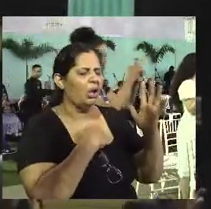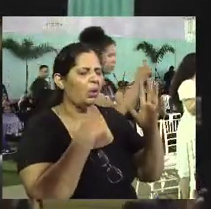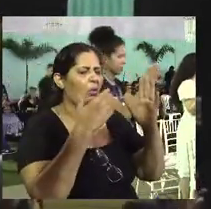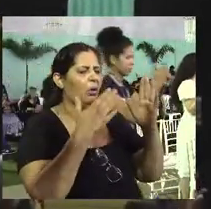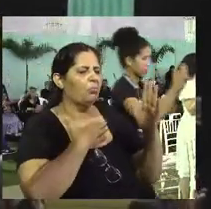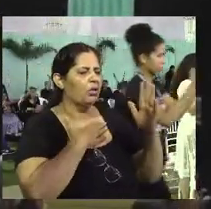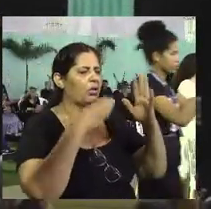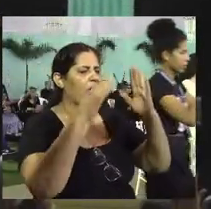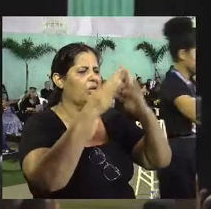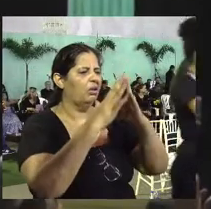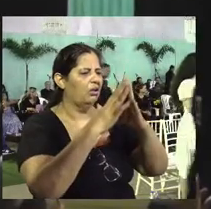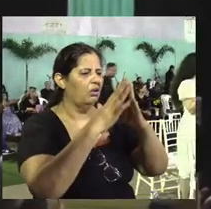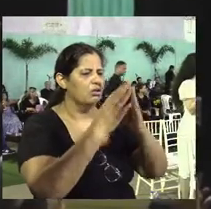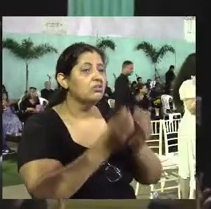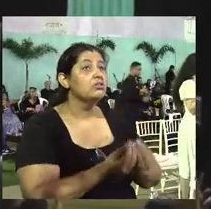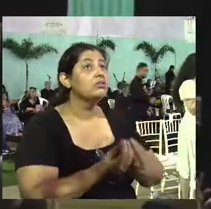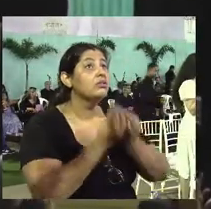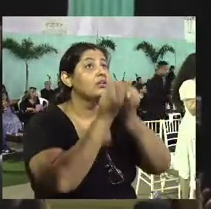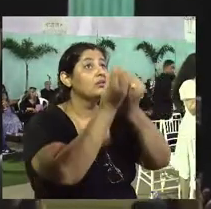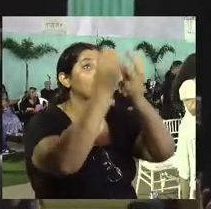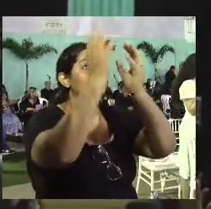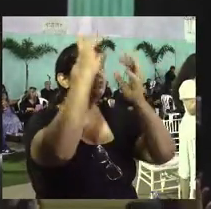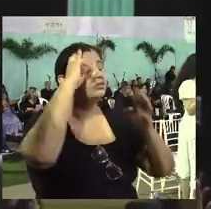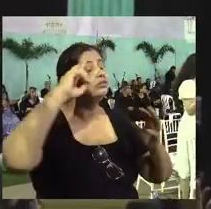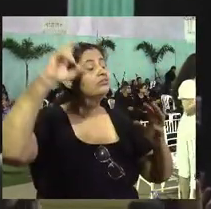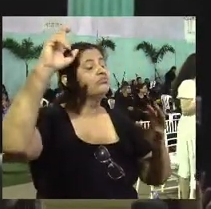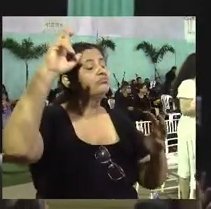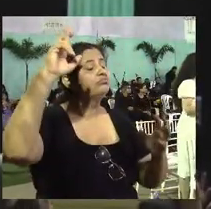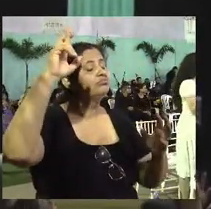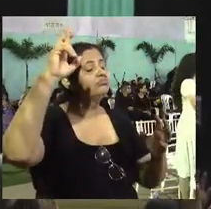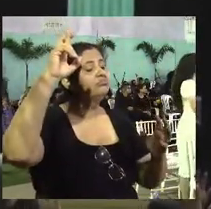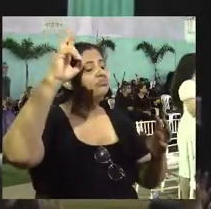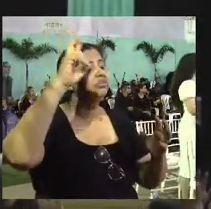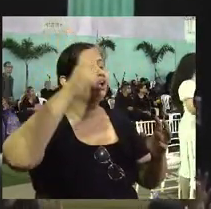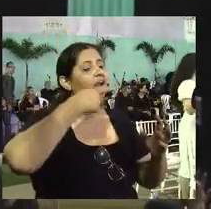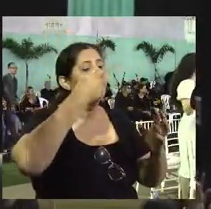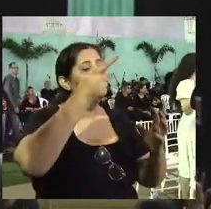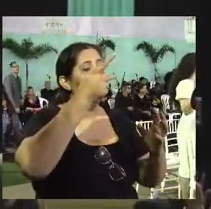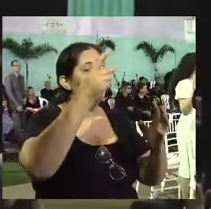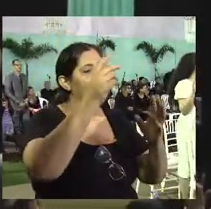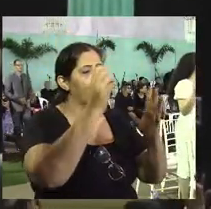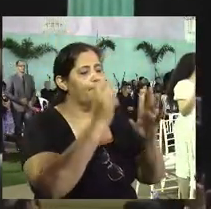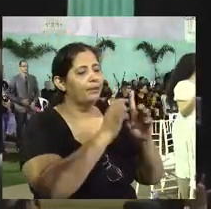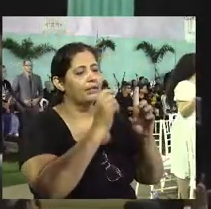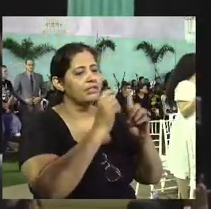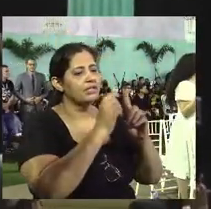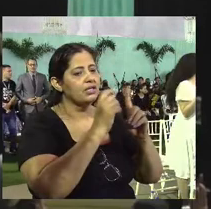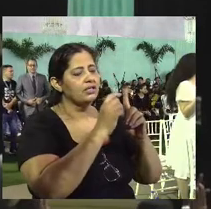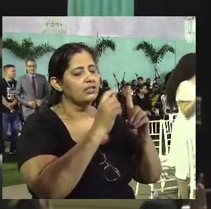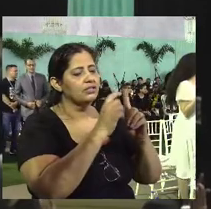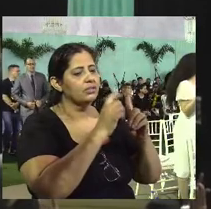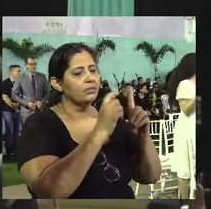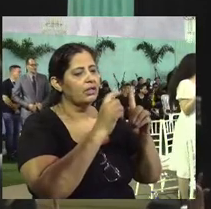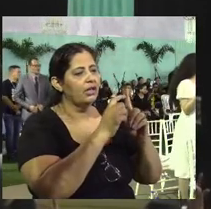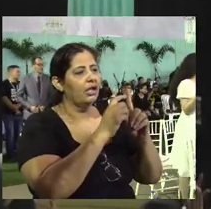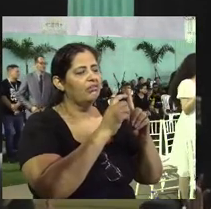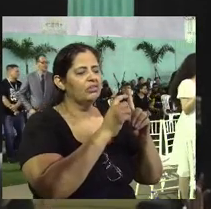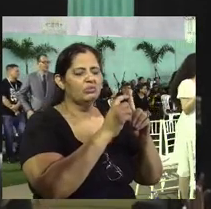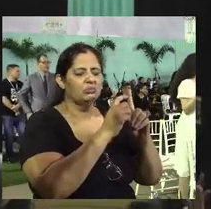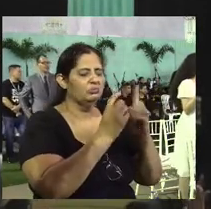casa serviremos ao Senhor Diga a mensagem da cruz ele é incomparável